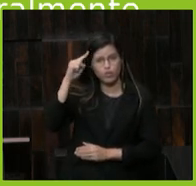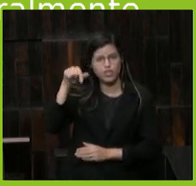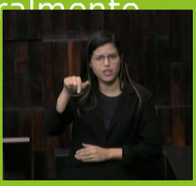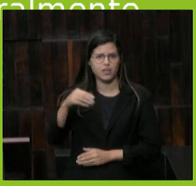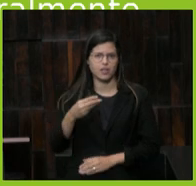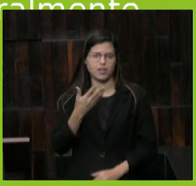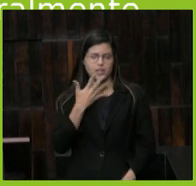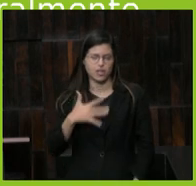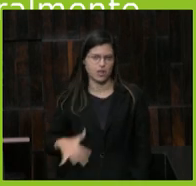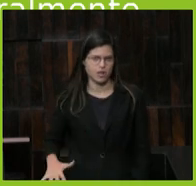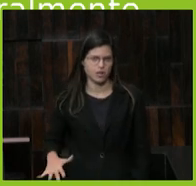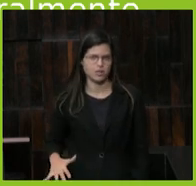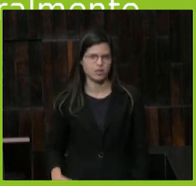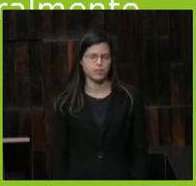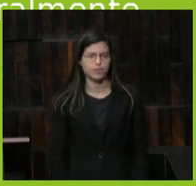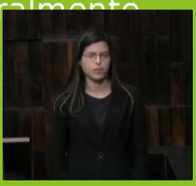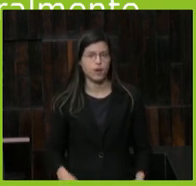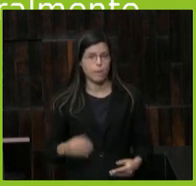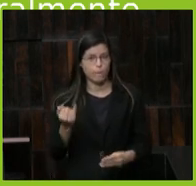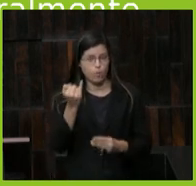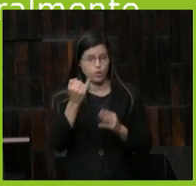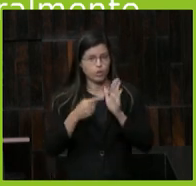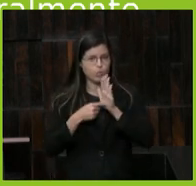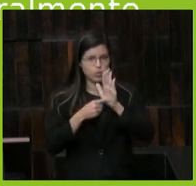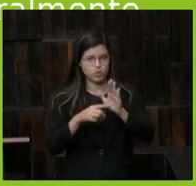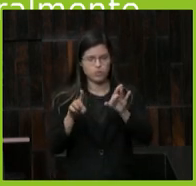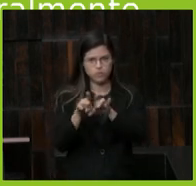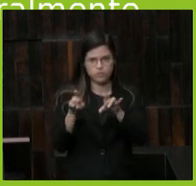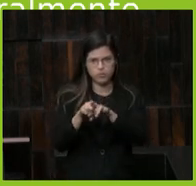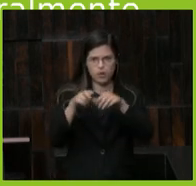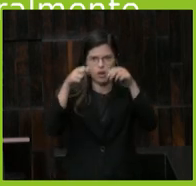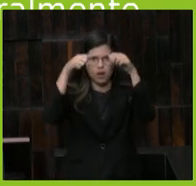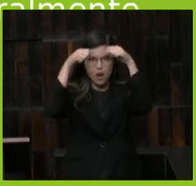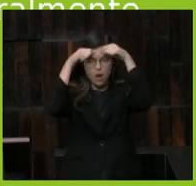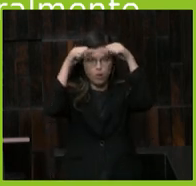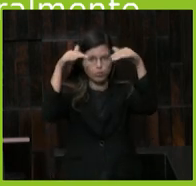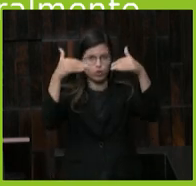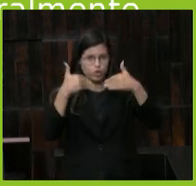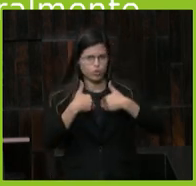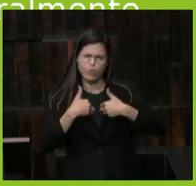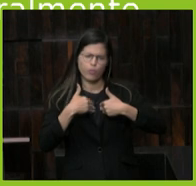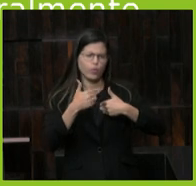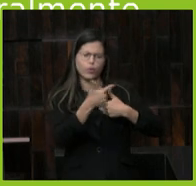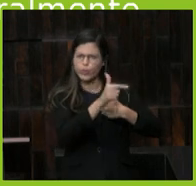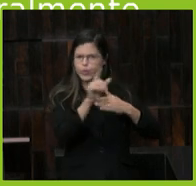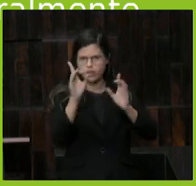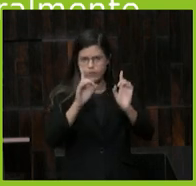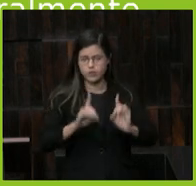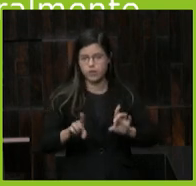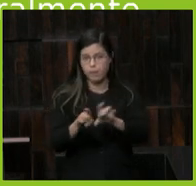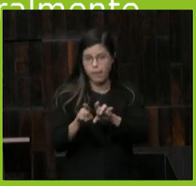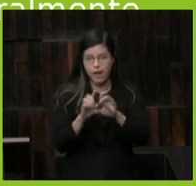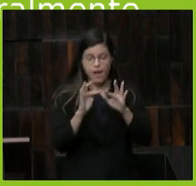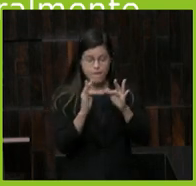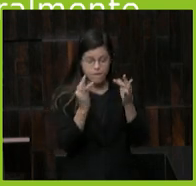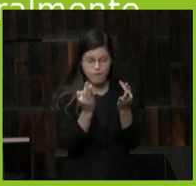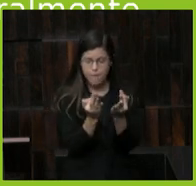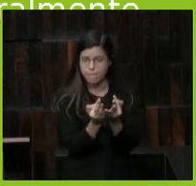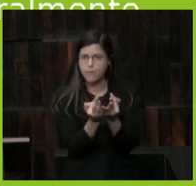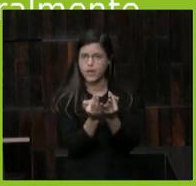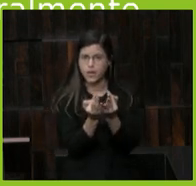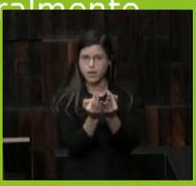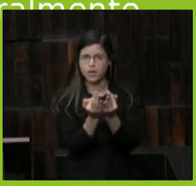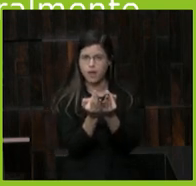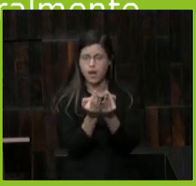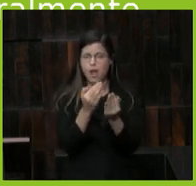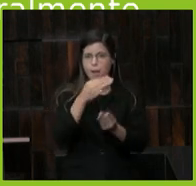eu acho importante a gente pontuar que, no caso de autismo e de quase todas as deficiências, essas famílias geralmente são compostas